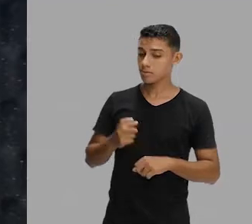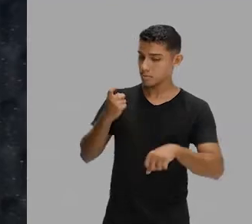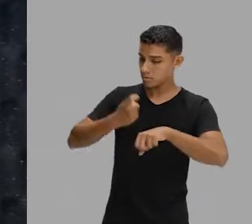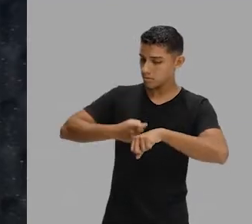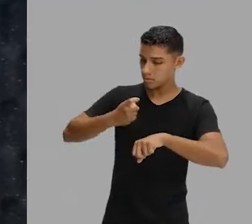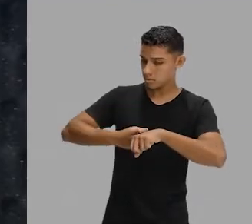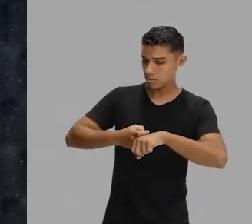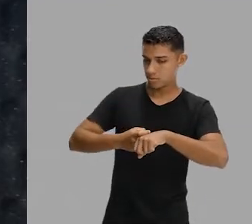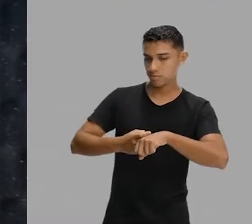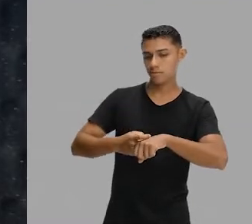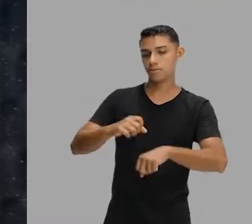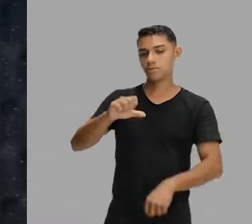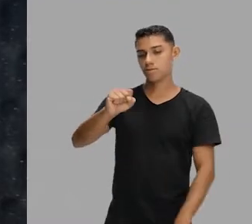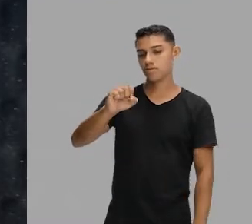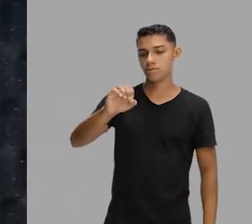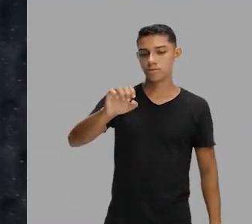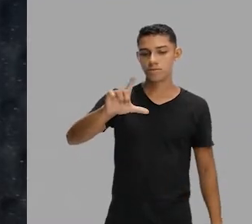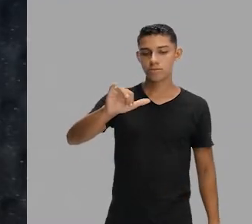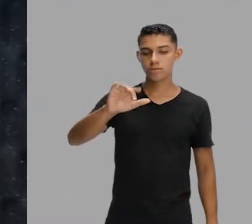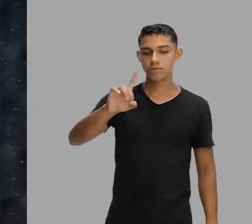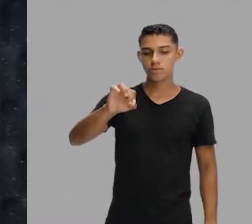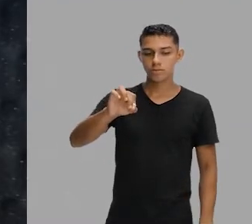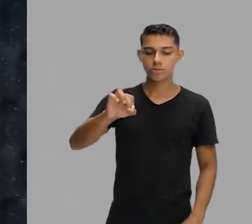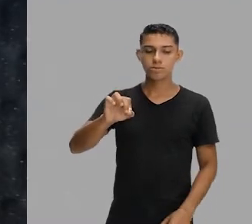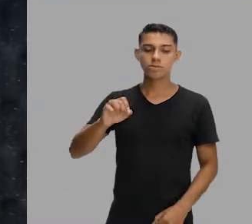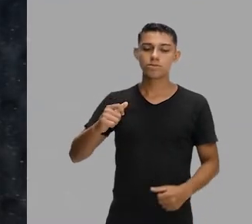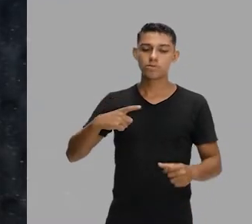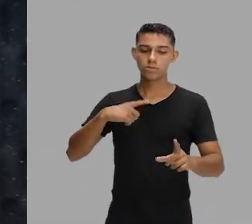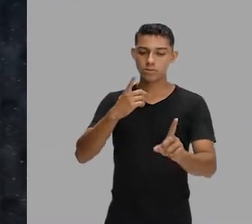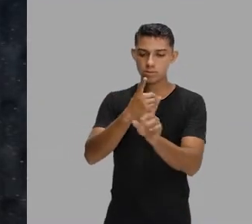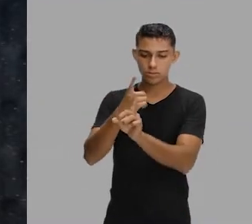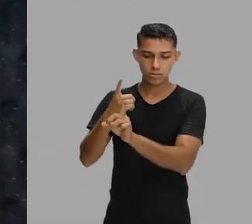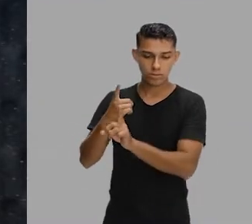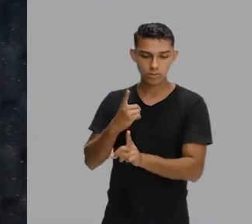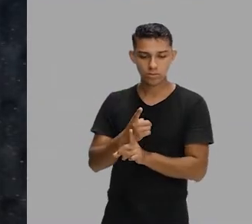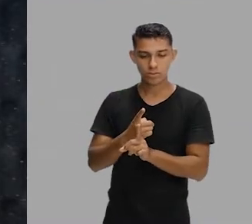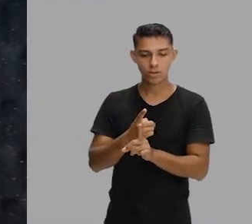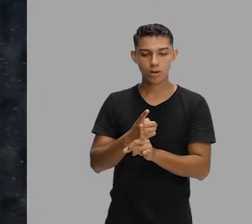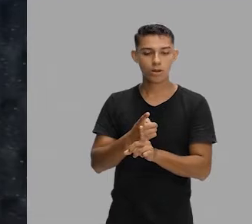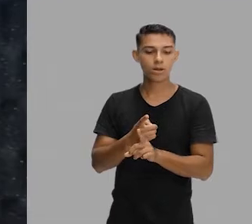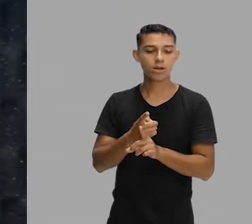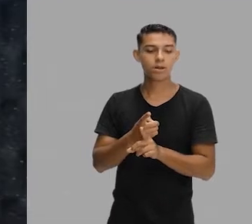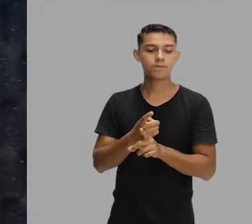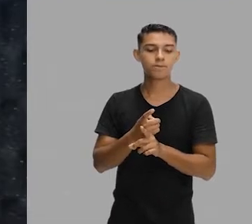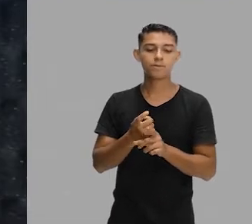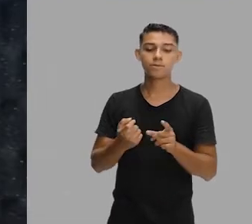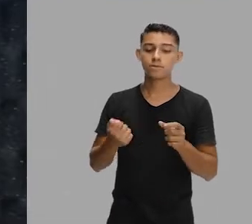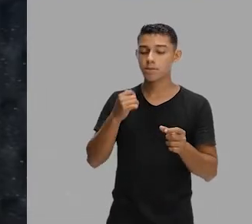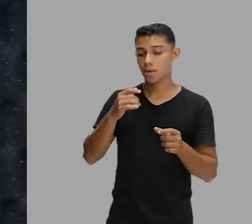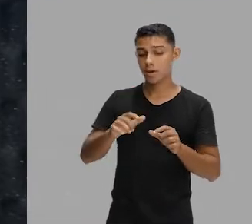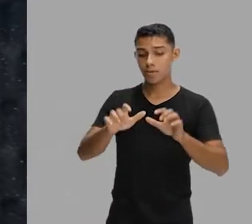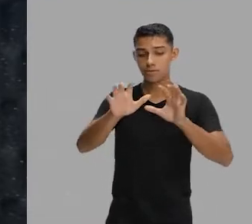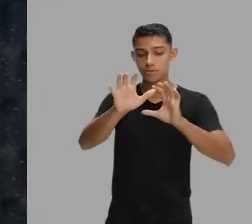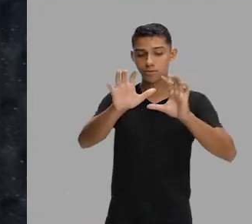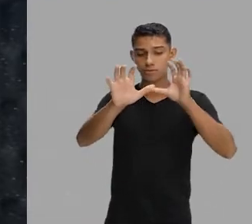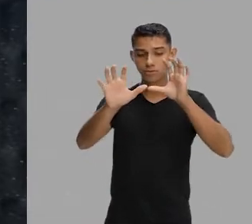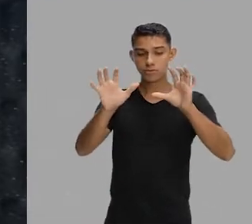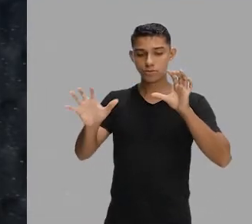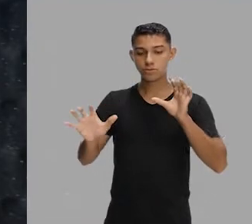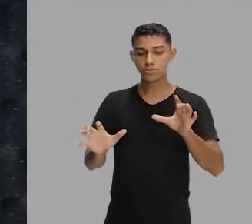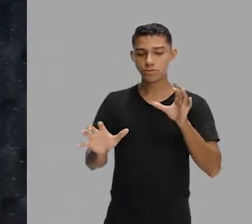turma, os átomos dos metais agrupam-se, né, ficam juntos de forma